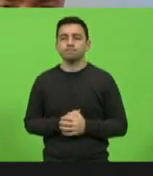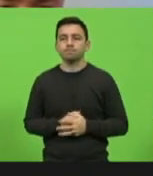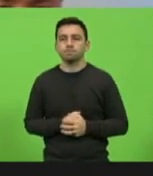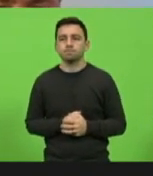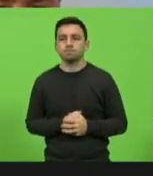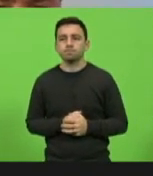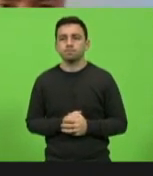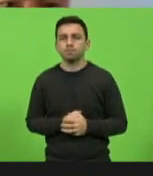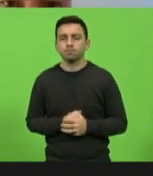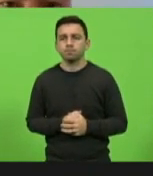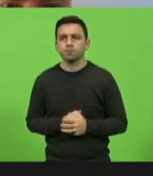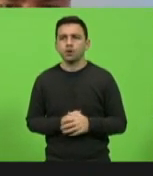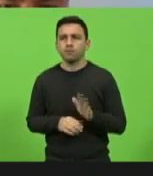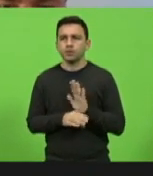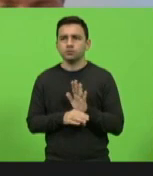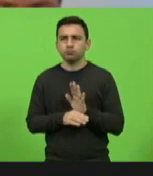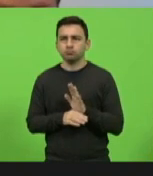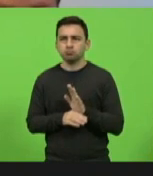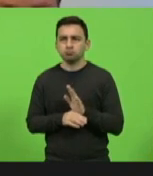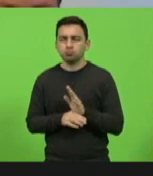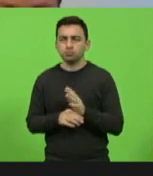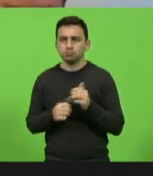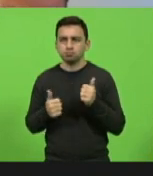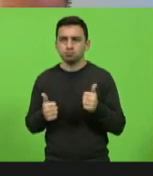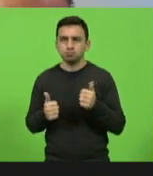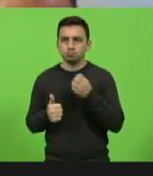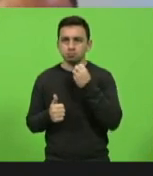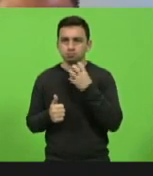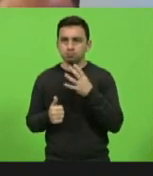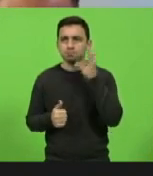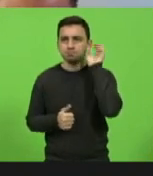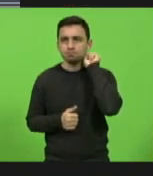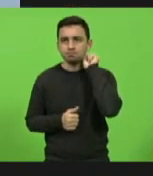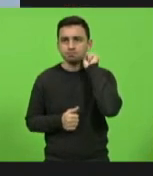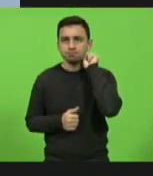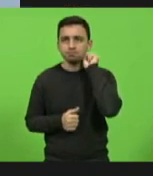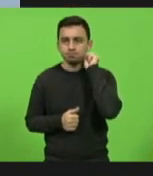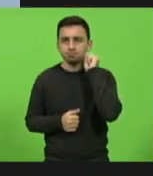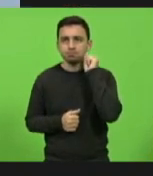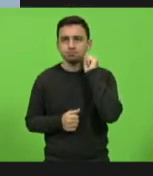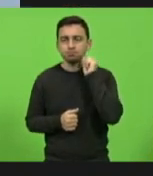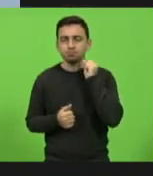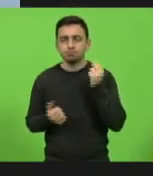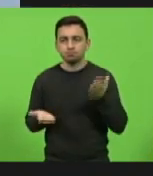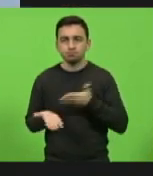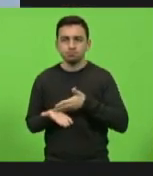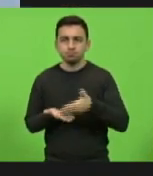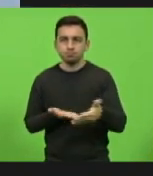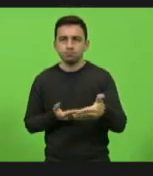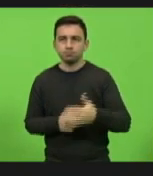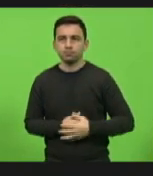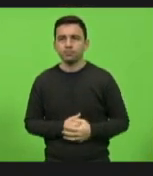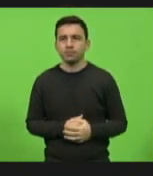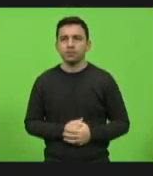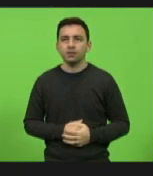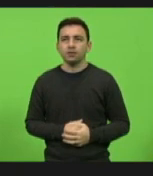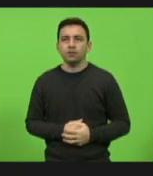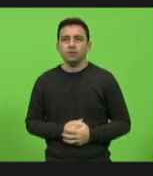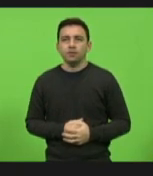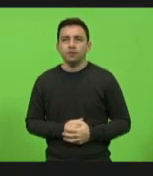O vídeo está funcionando? Estamos lhe ouvindo perfeitamente, doutor Leonardo. Ótimo. Vossa Excelência tem a palavra.